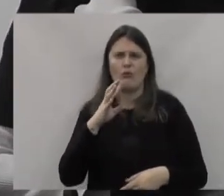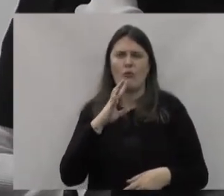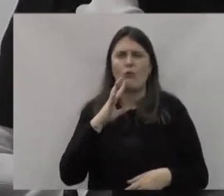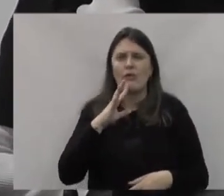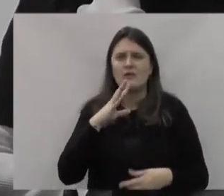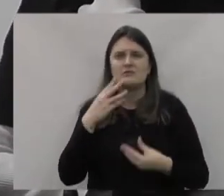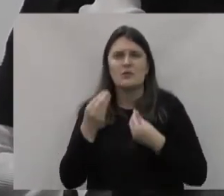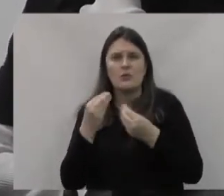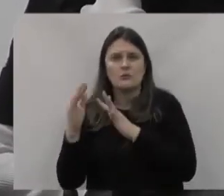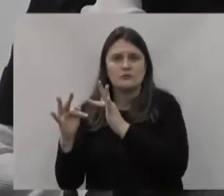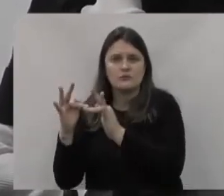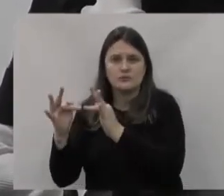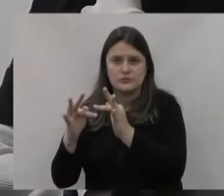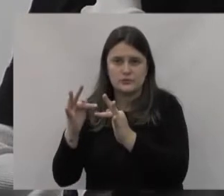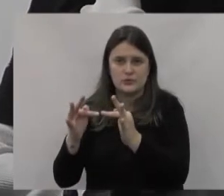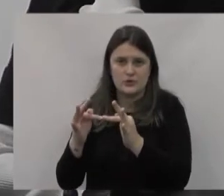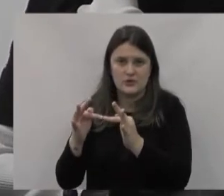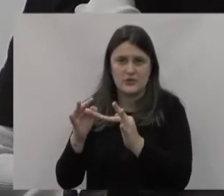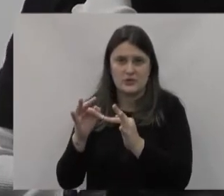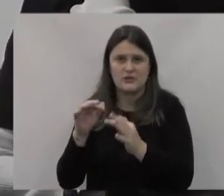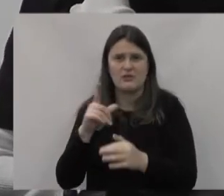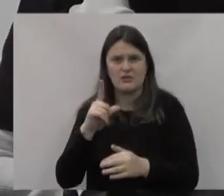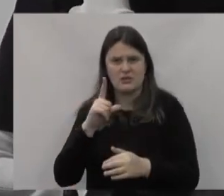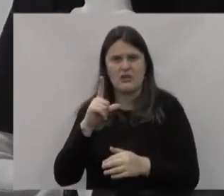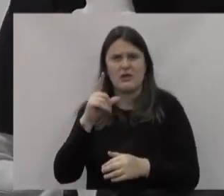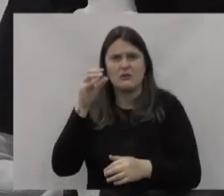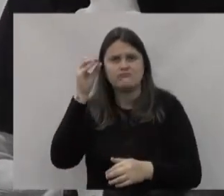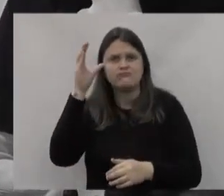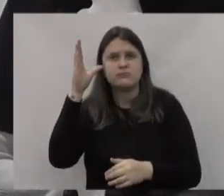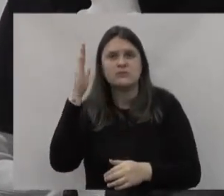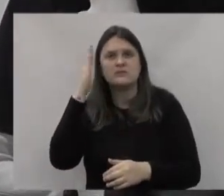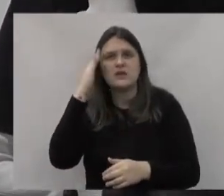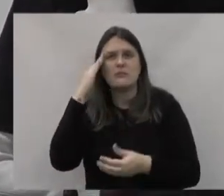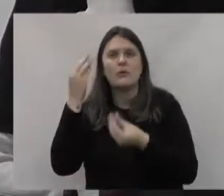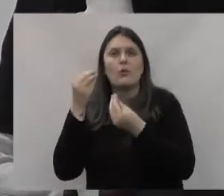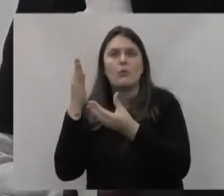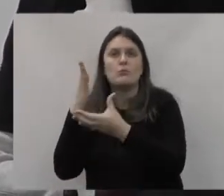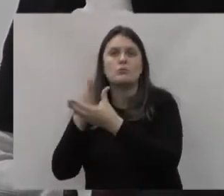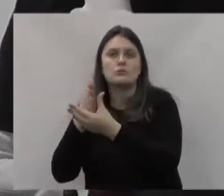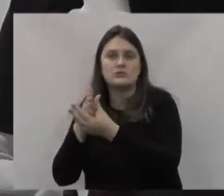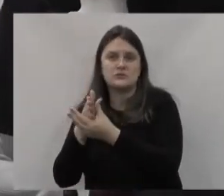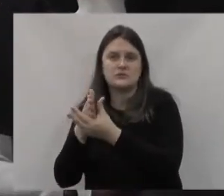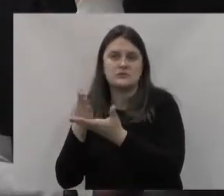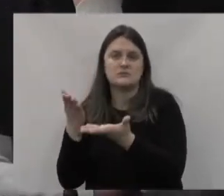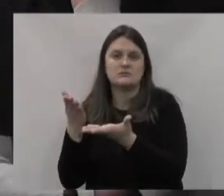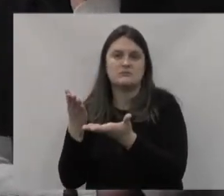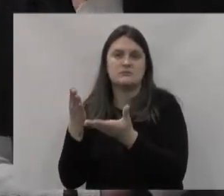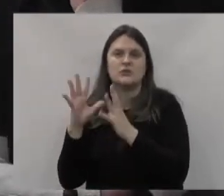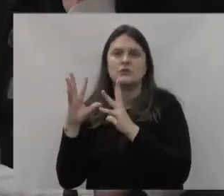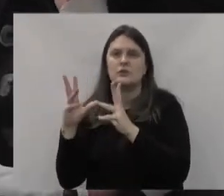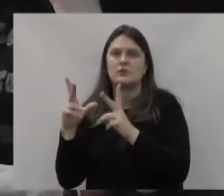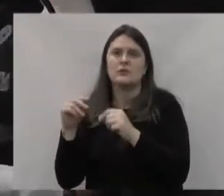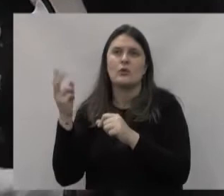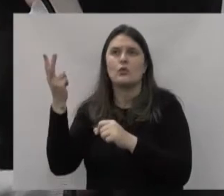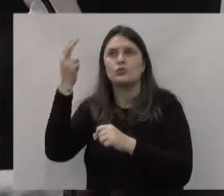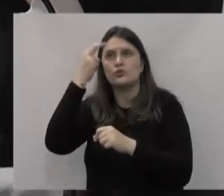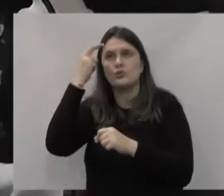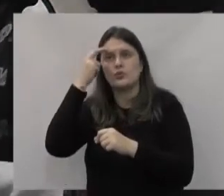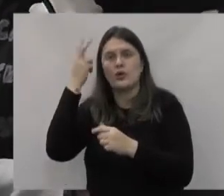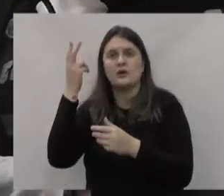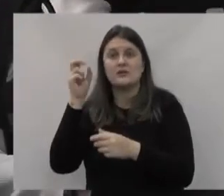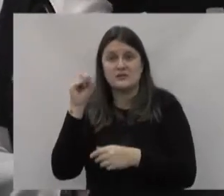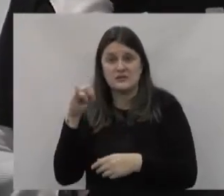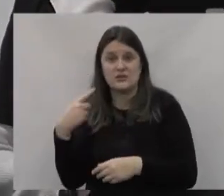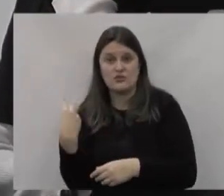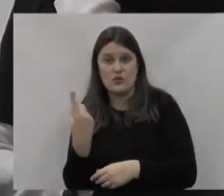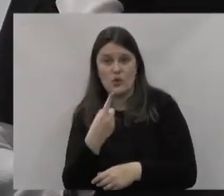como funciona todo esse sistema, se a gente que tem um pouco mais de conhecimento de como que são os processos, né, e toda a questão cultural em cima, se